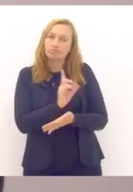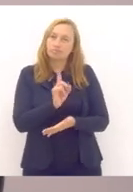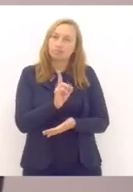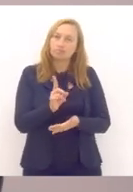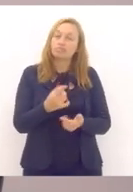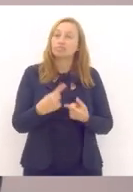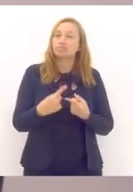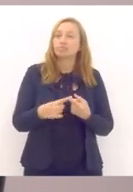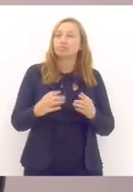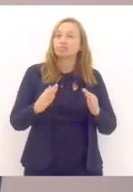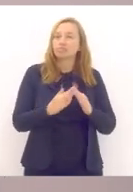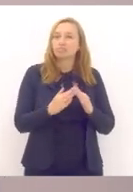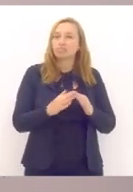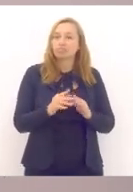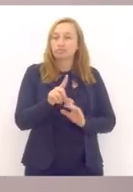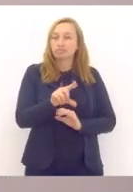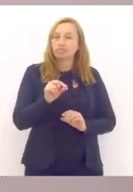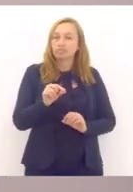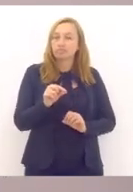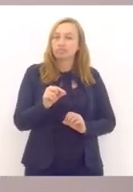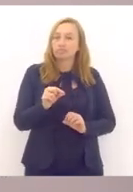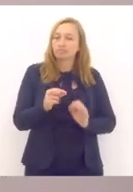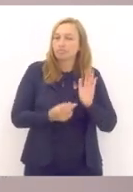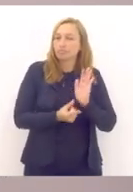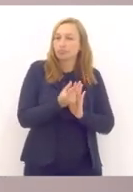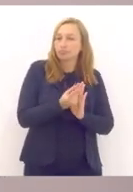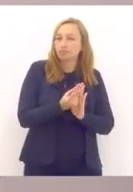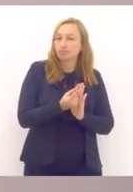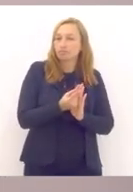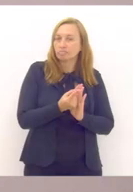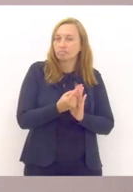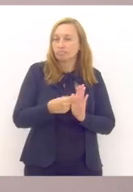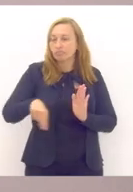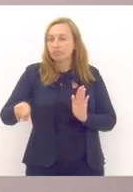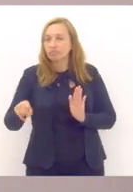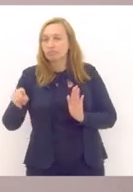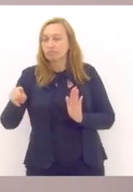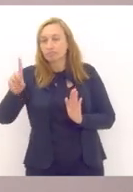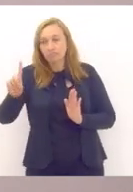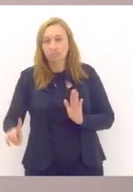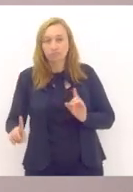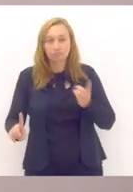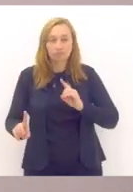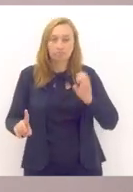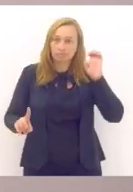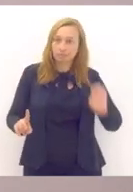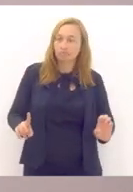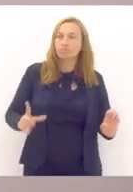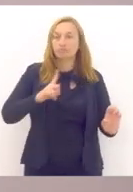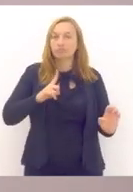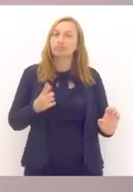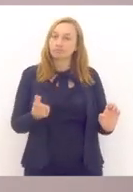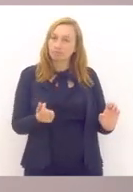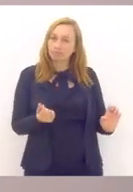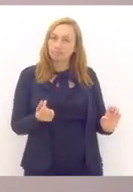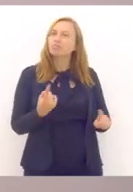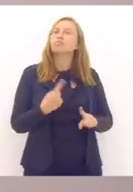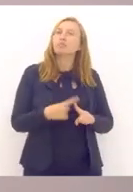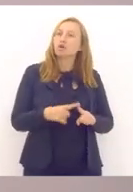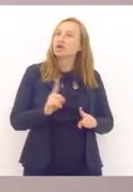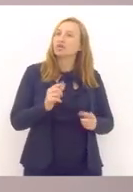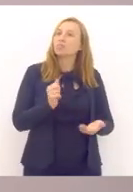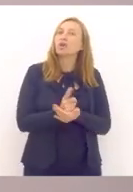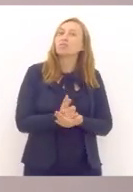casa tomou uma decisão que o orçamento devia ir para o lado direito em vez de ir para o lado esquerdo. Ah, tem orçamento? Por que não foi